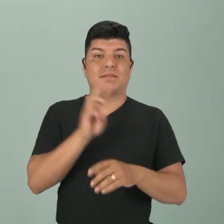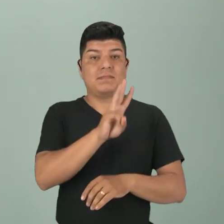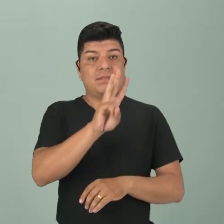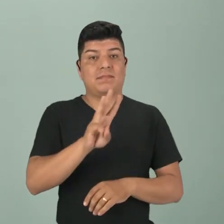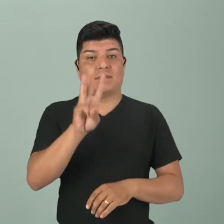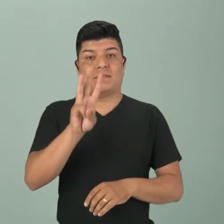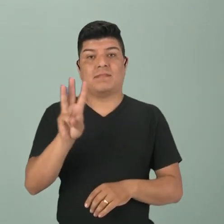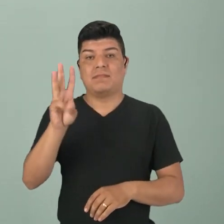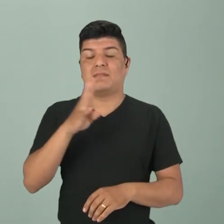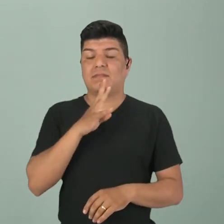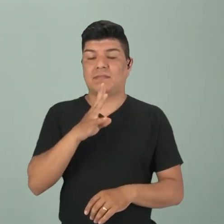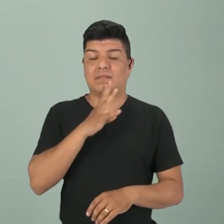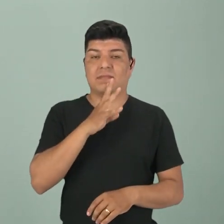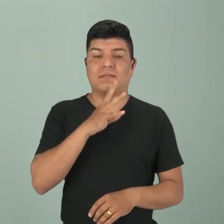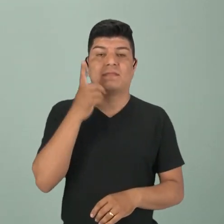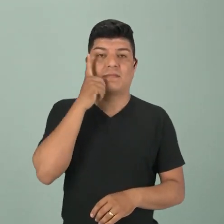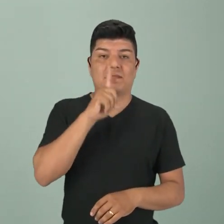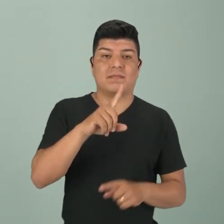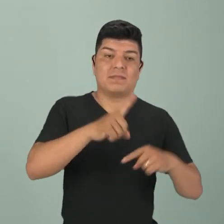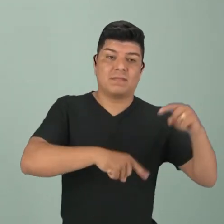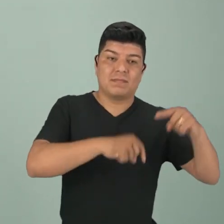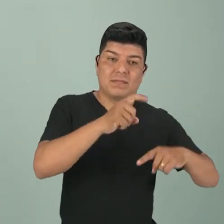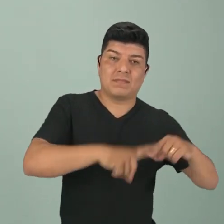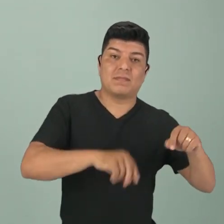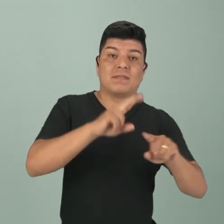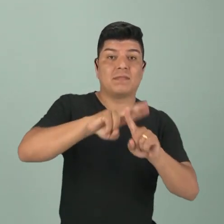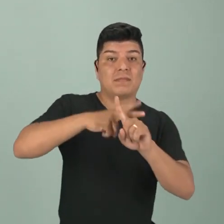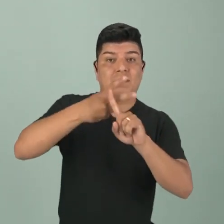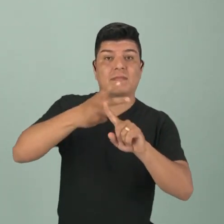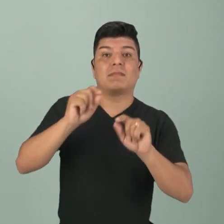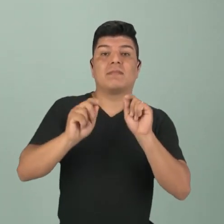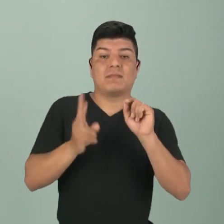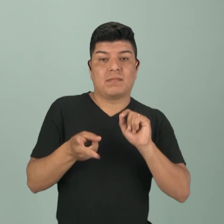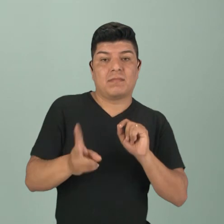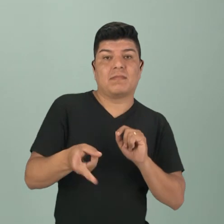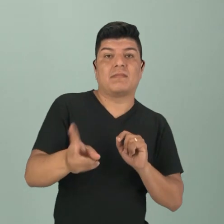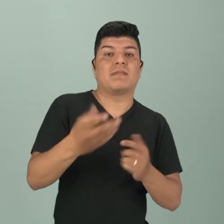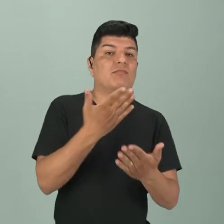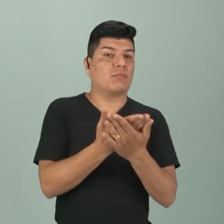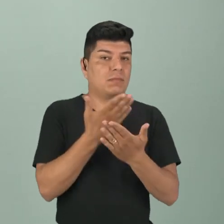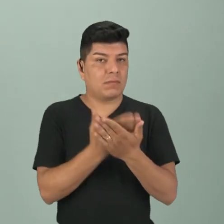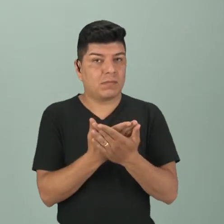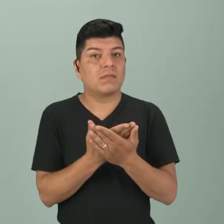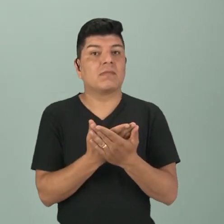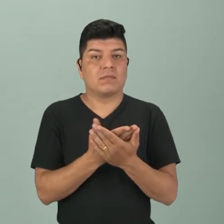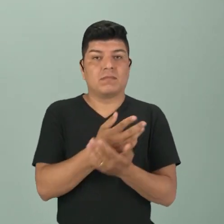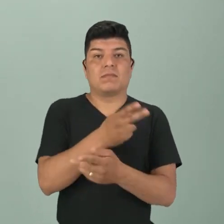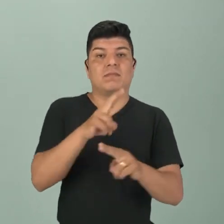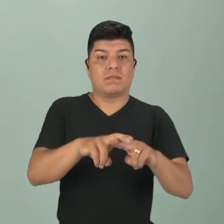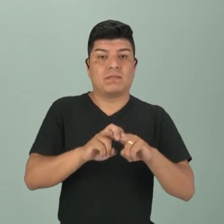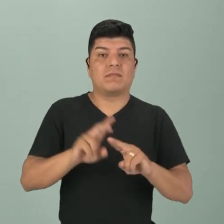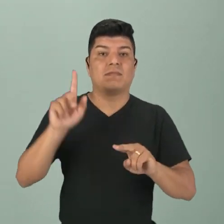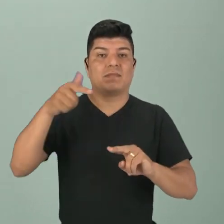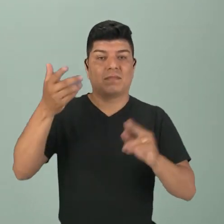bem conhece. Lá você adquire materiais adicionais para continuar os seus estudos. E é isso.